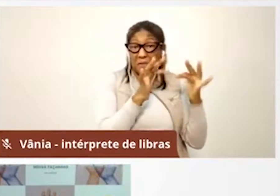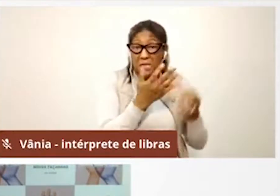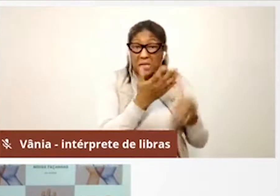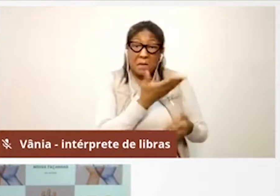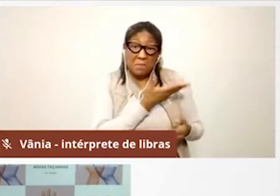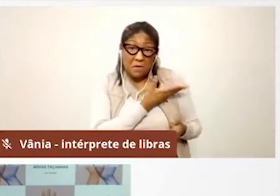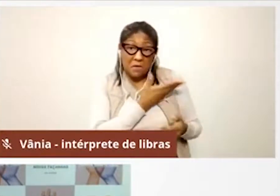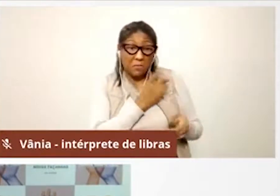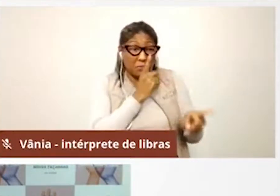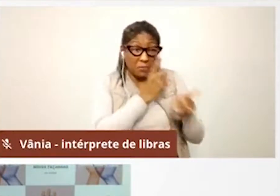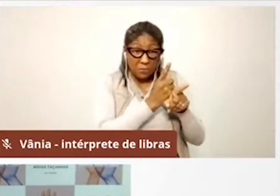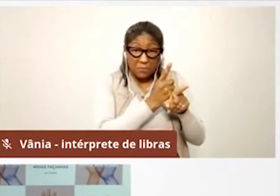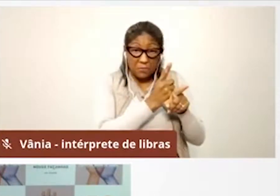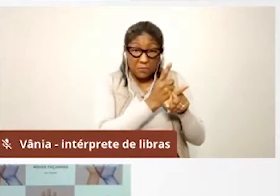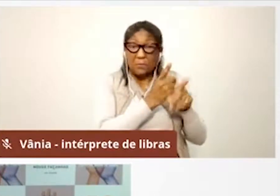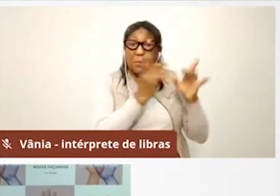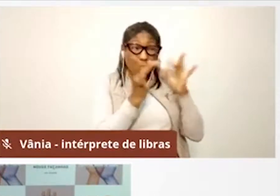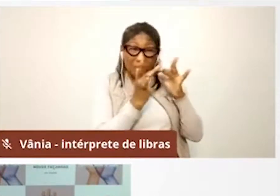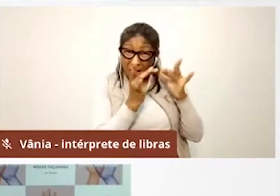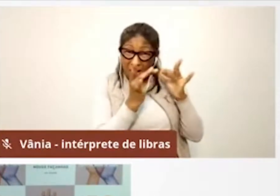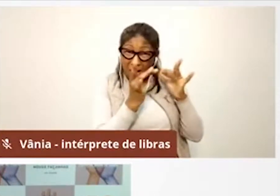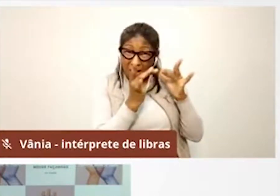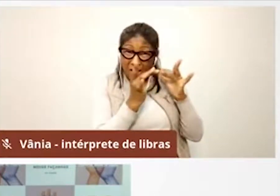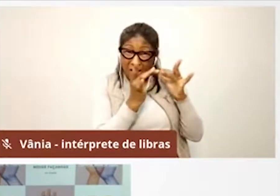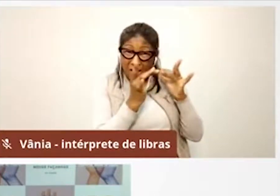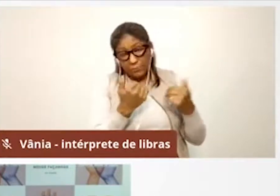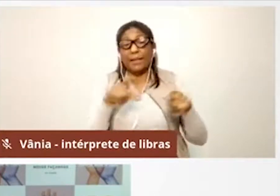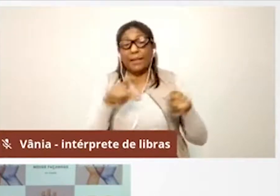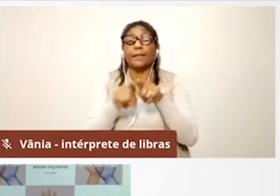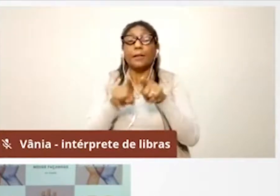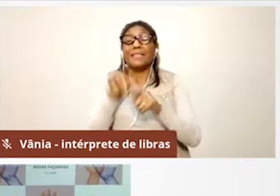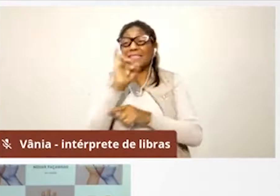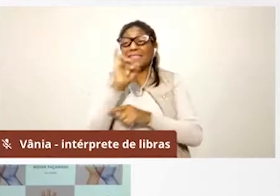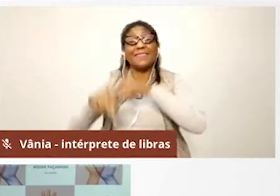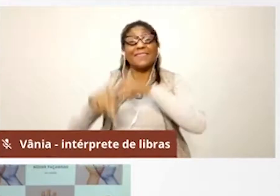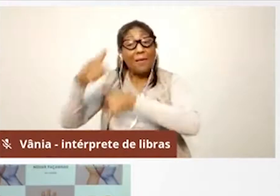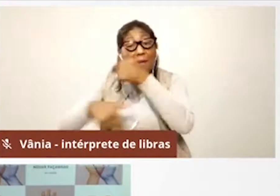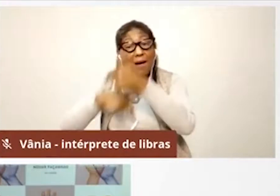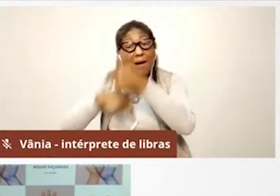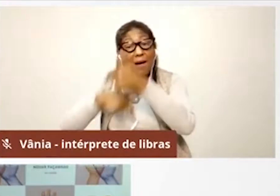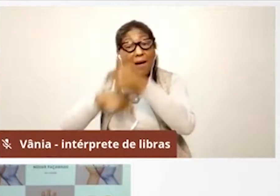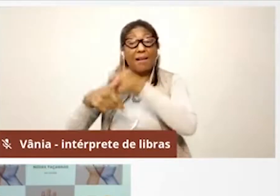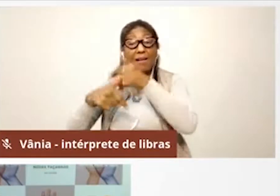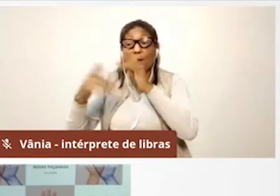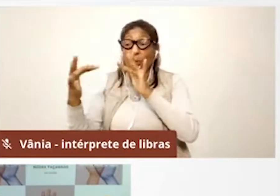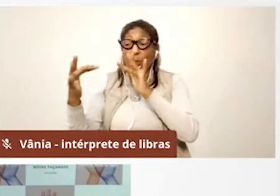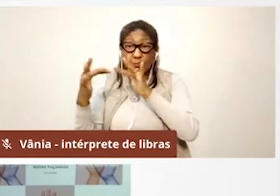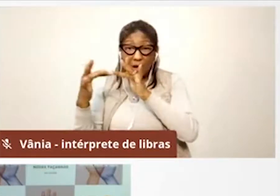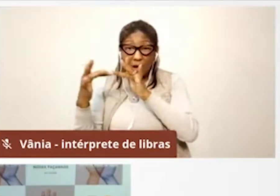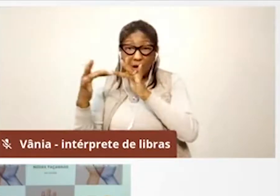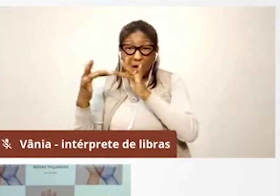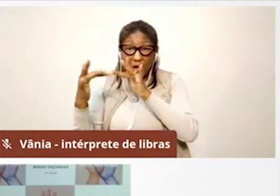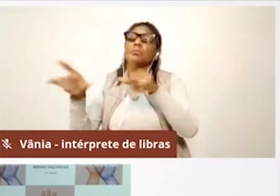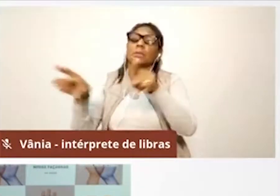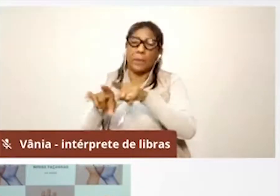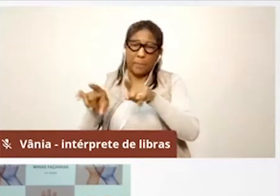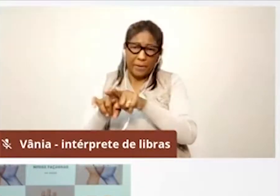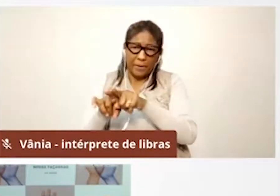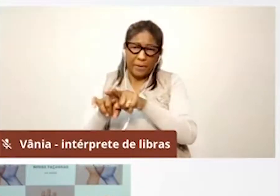quem trabalha diretamente na ponta, mas até os servidores que fazem atividades meio,